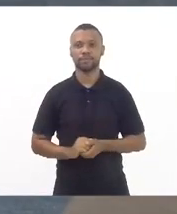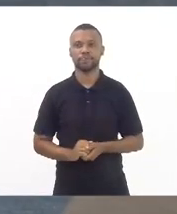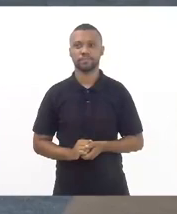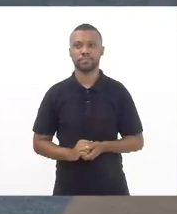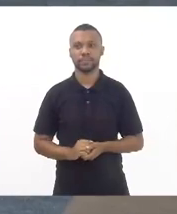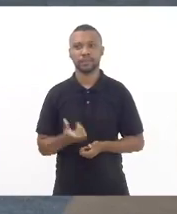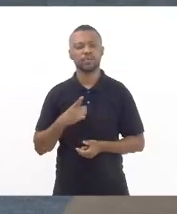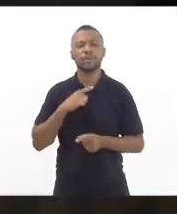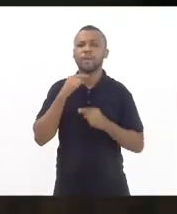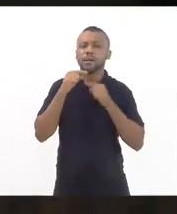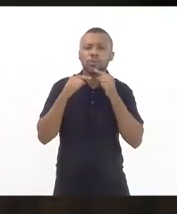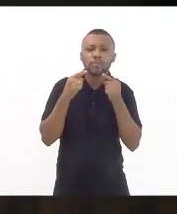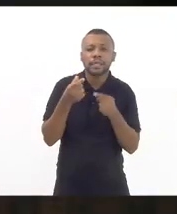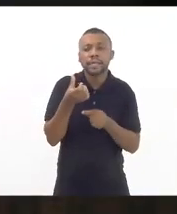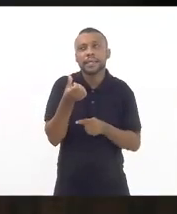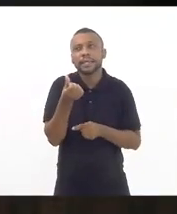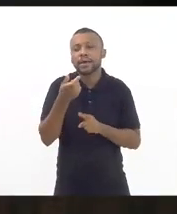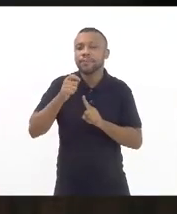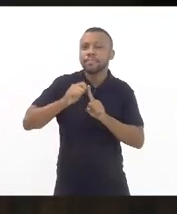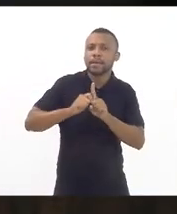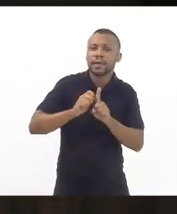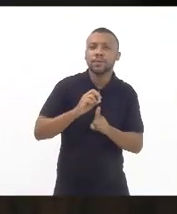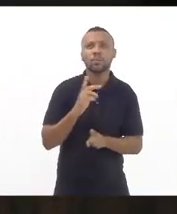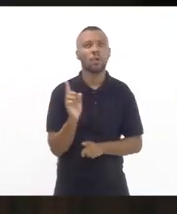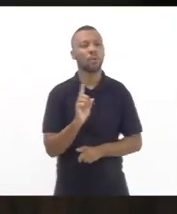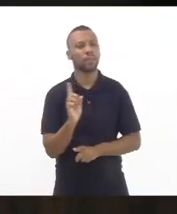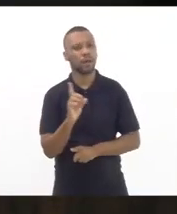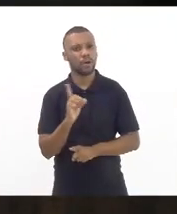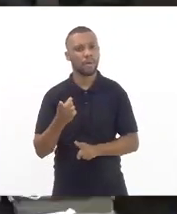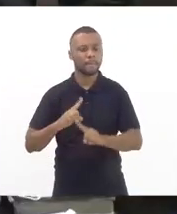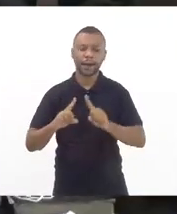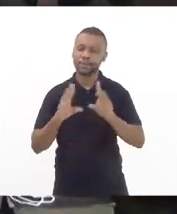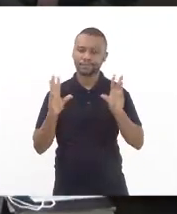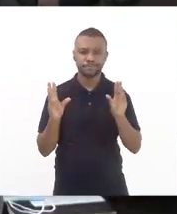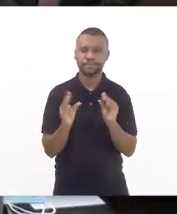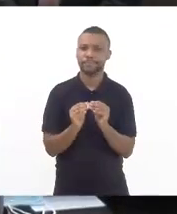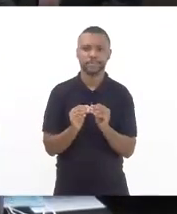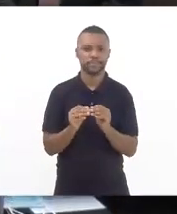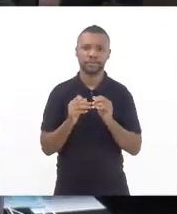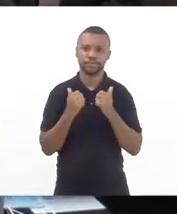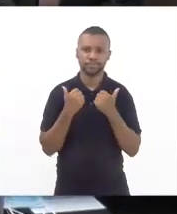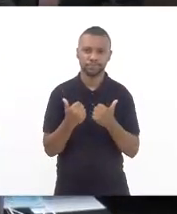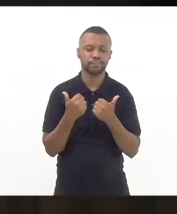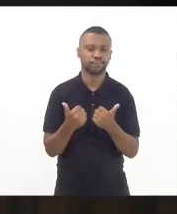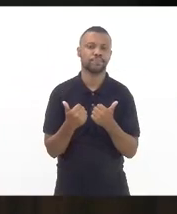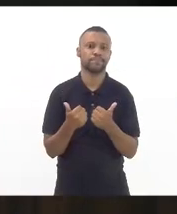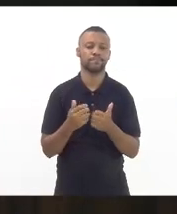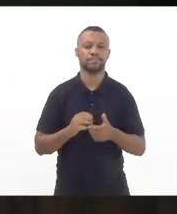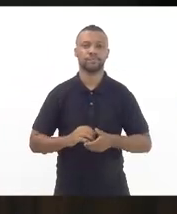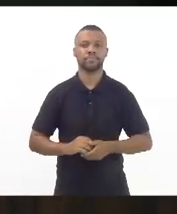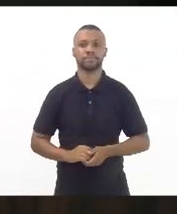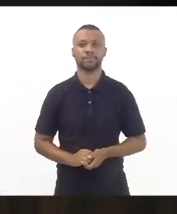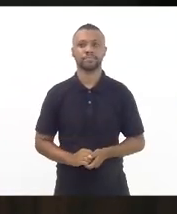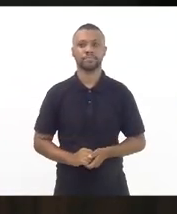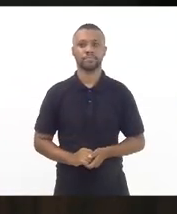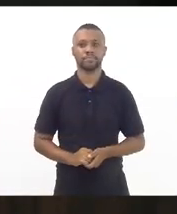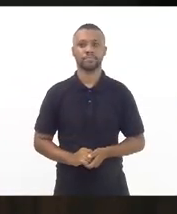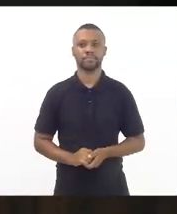Eu tinha uma dúvida também se eram 6 meses ou não, mas... Então é isso. Então, de qualquer forma...